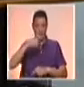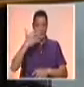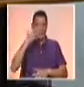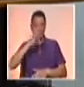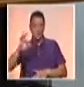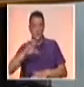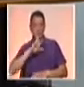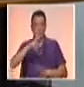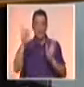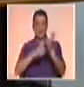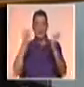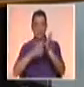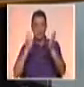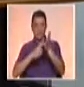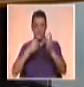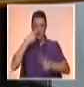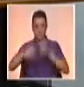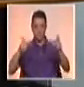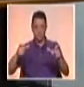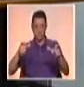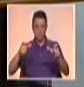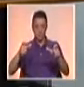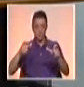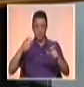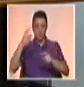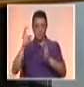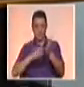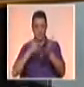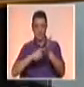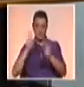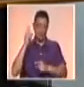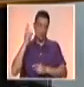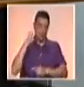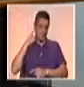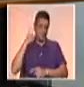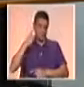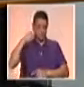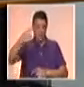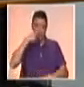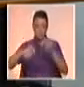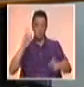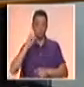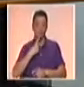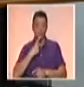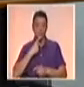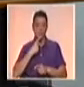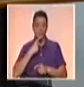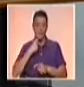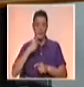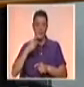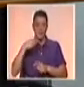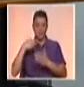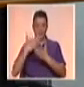de responder às necessidades do público com necessidades auditivas especiais, das pessoas surdas,